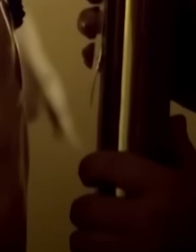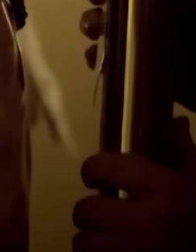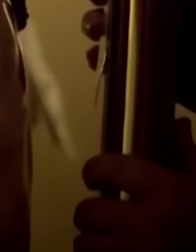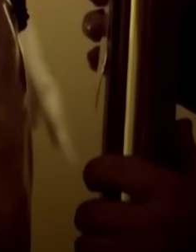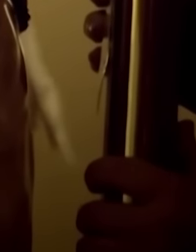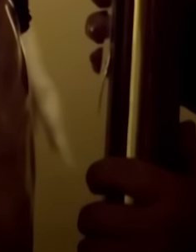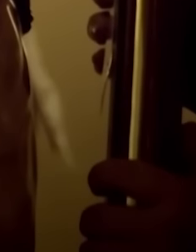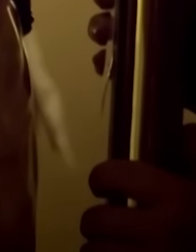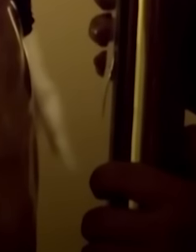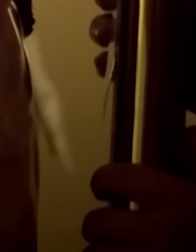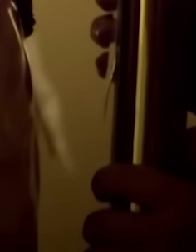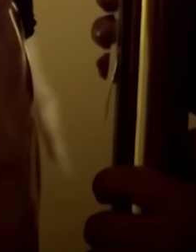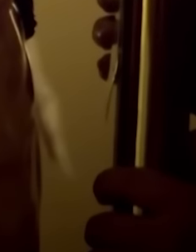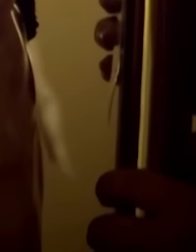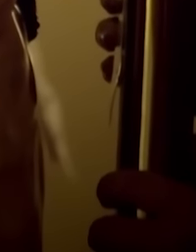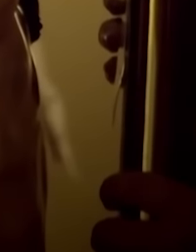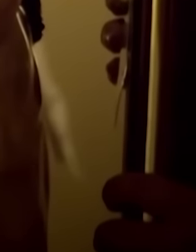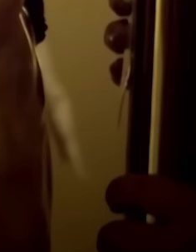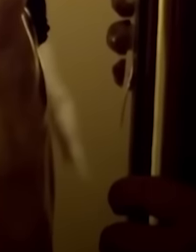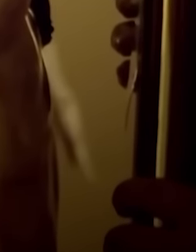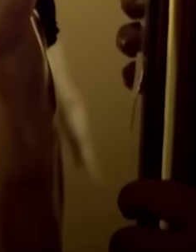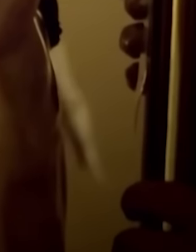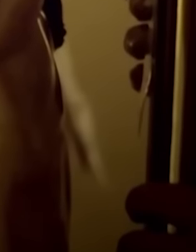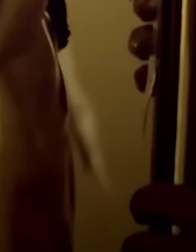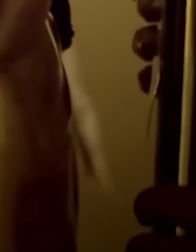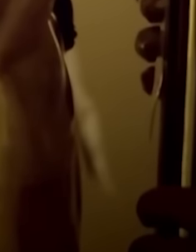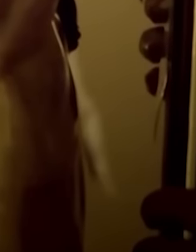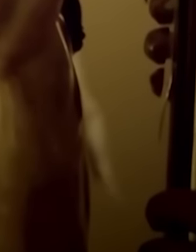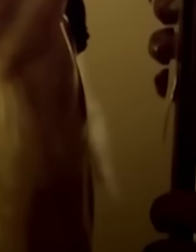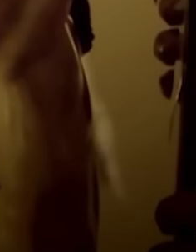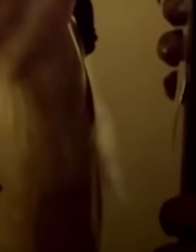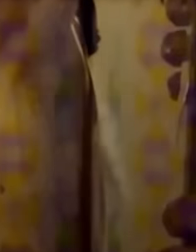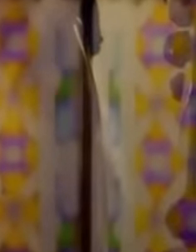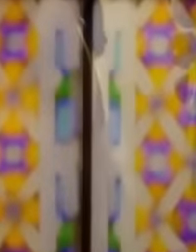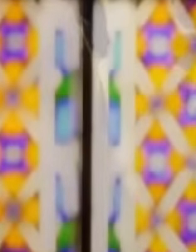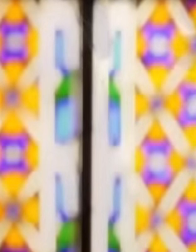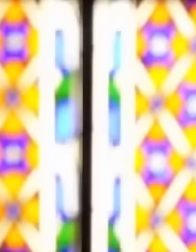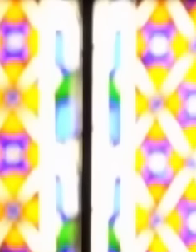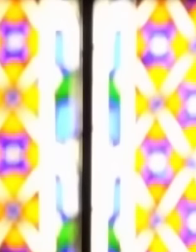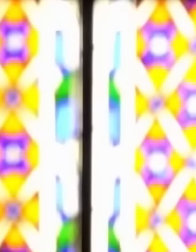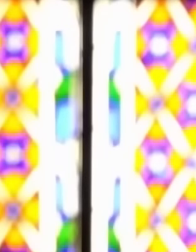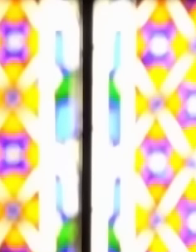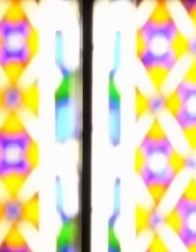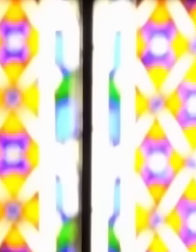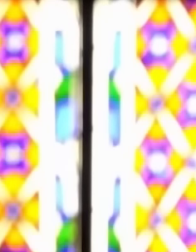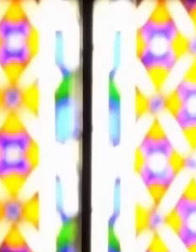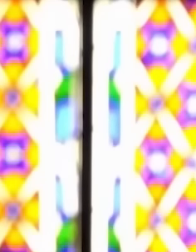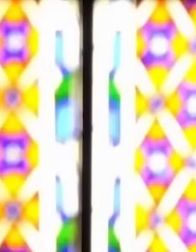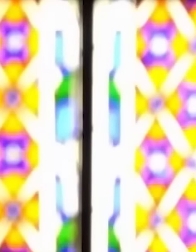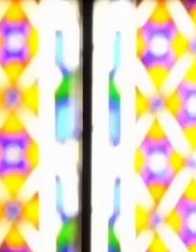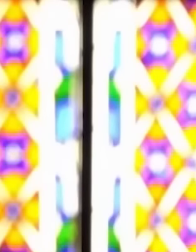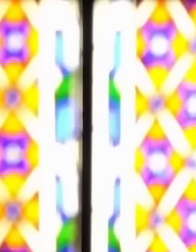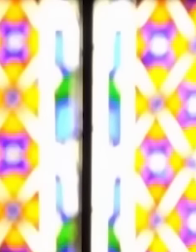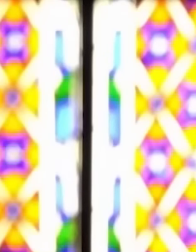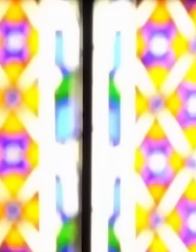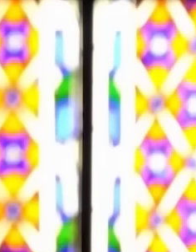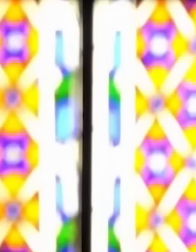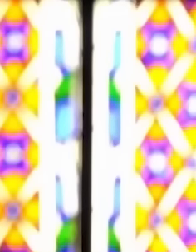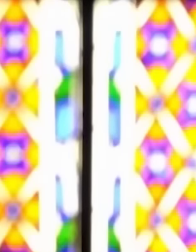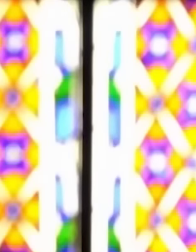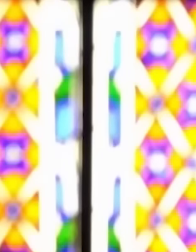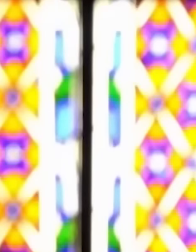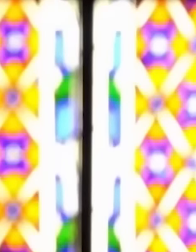pede grandes sofrimentos para se assemelharem mais a Ele. O Divino Mestre bem mostrou esse caminho. Se